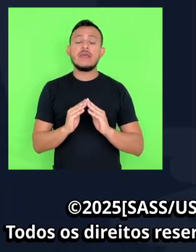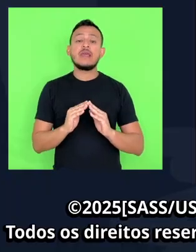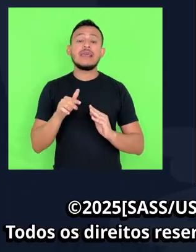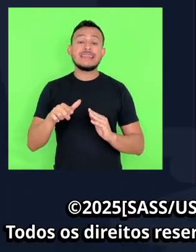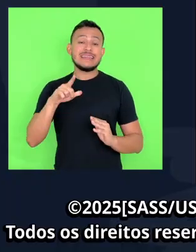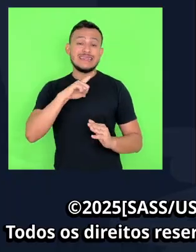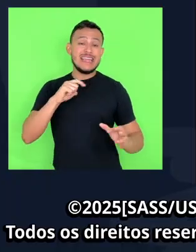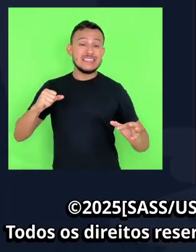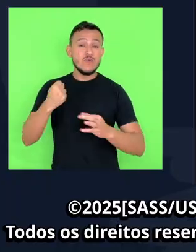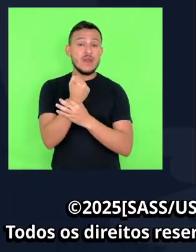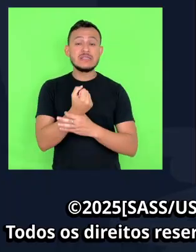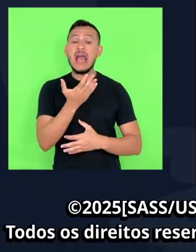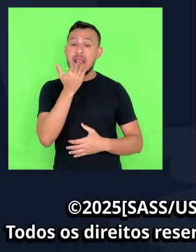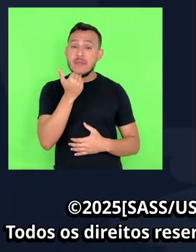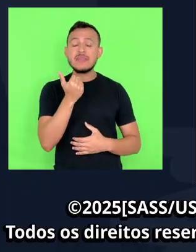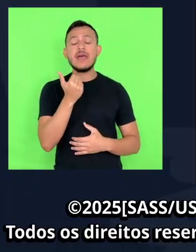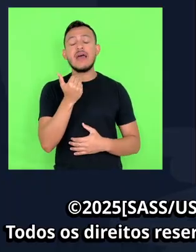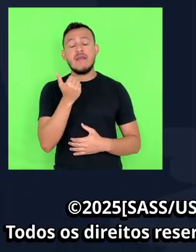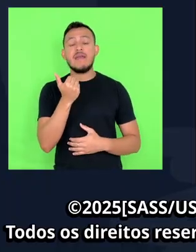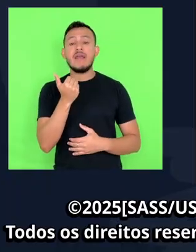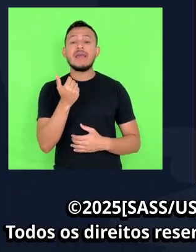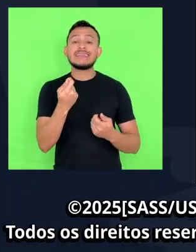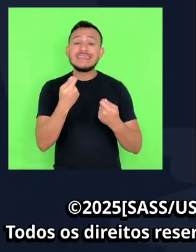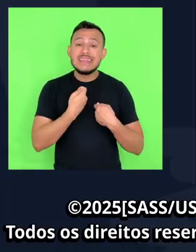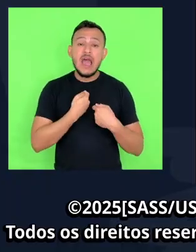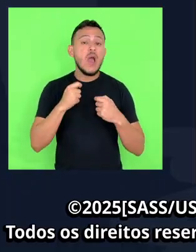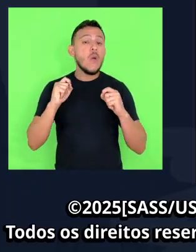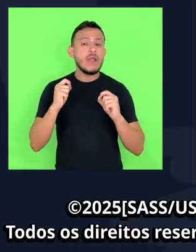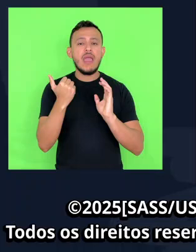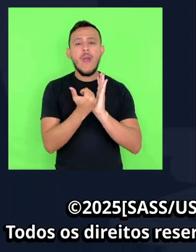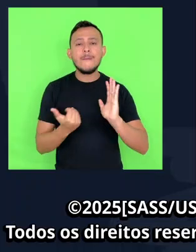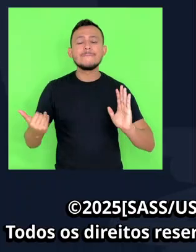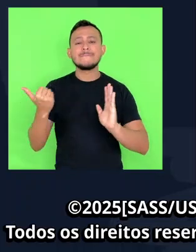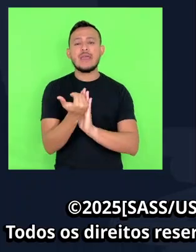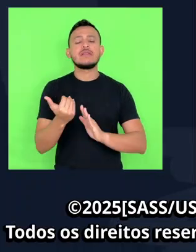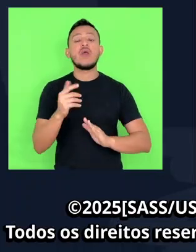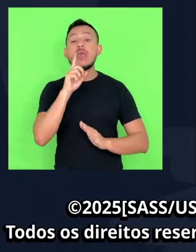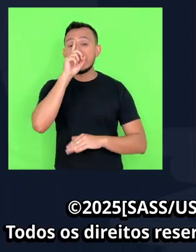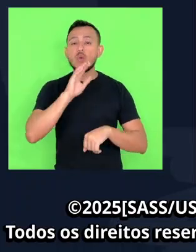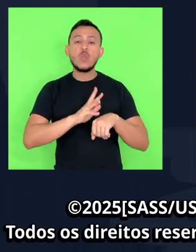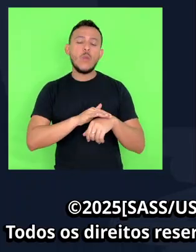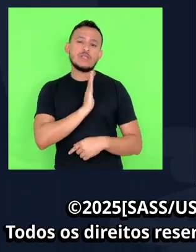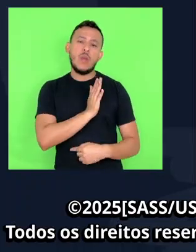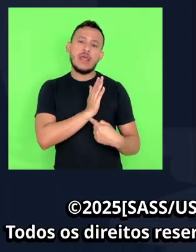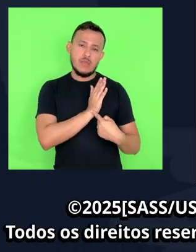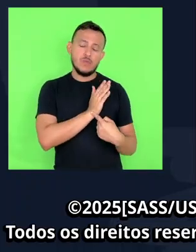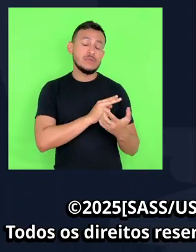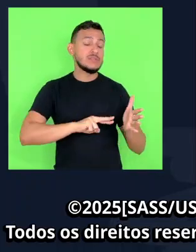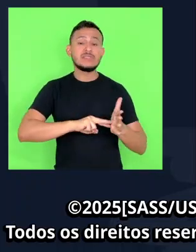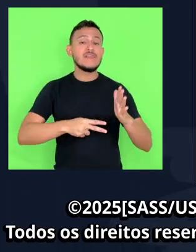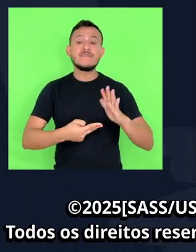ter insegurança alimentar aumenta o risco de mortalidade por doenças cardiovasculares. Isso